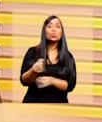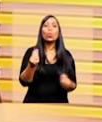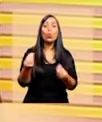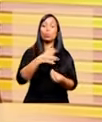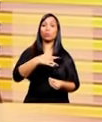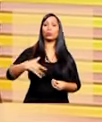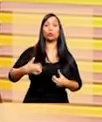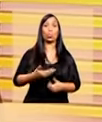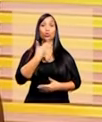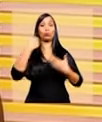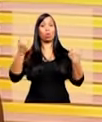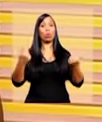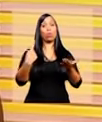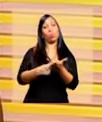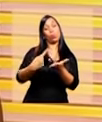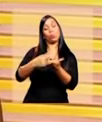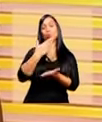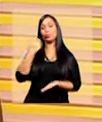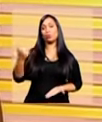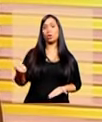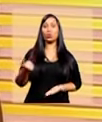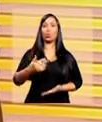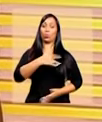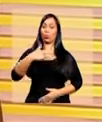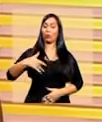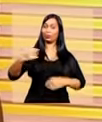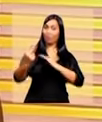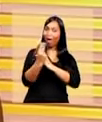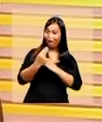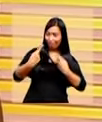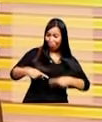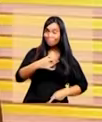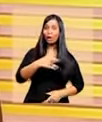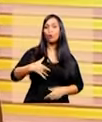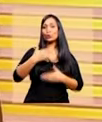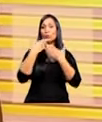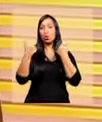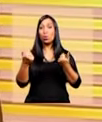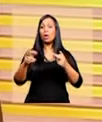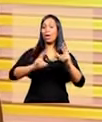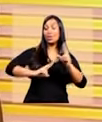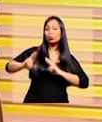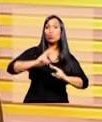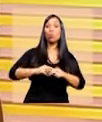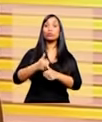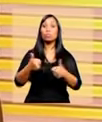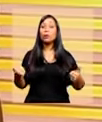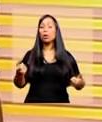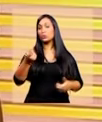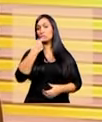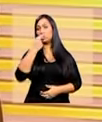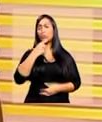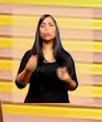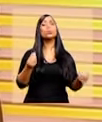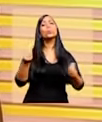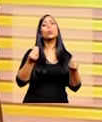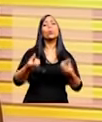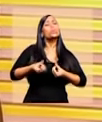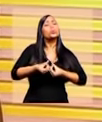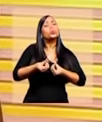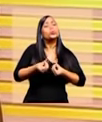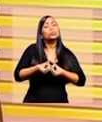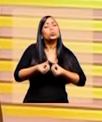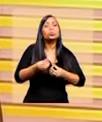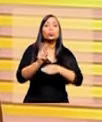resultam numa saúde melhor ou num comprometimento melhor com a própria saúde ou resultados melhores nos tratamentos. Como